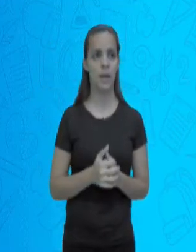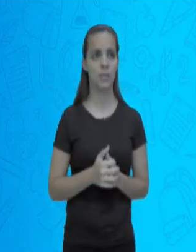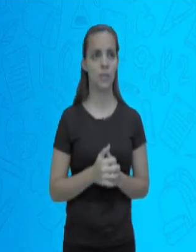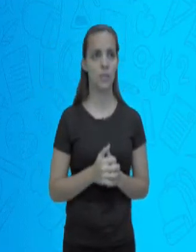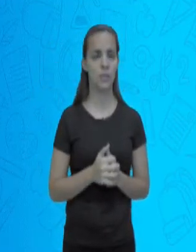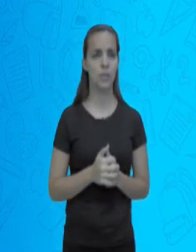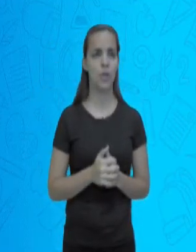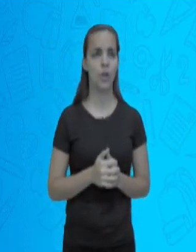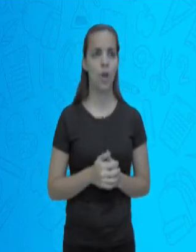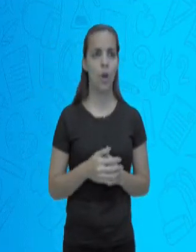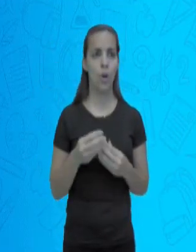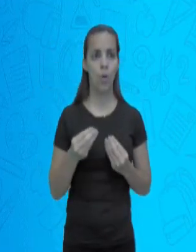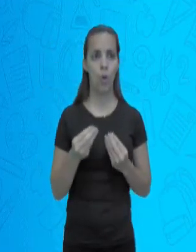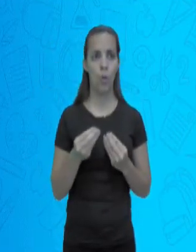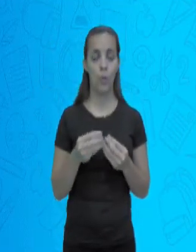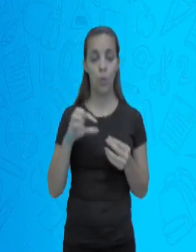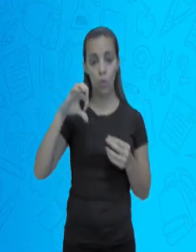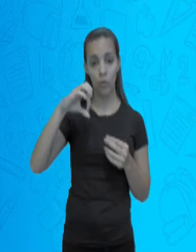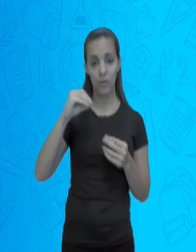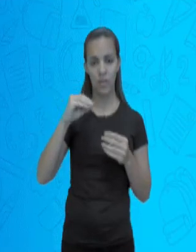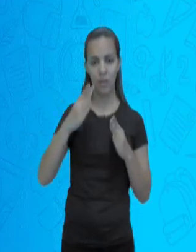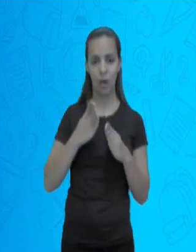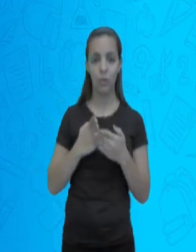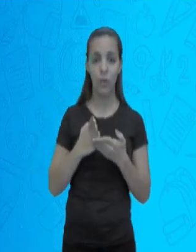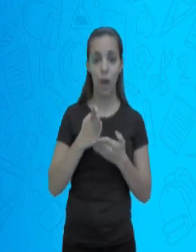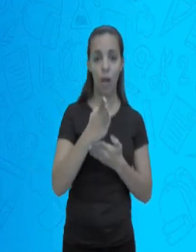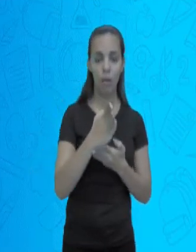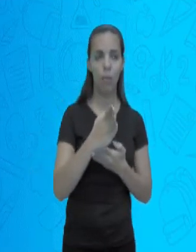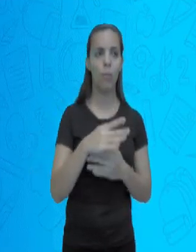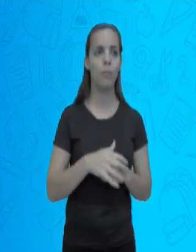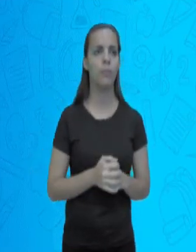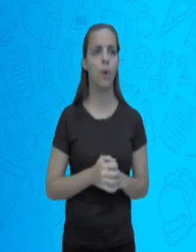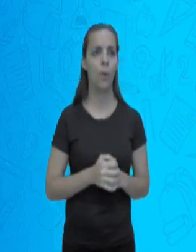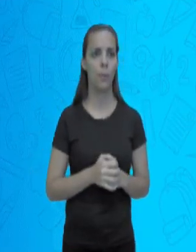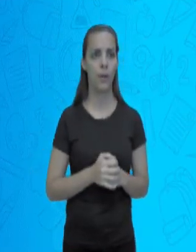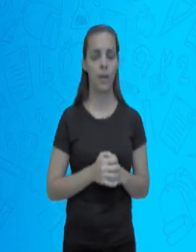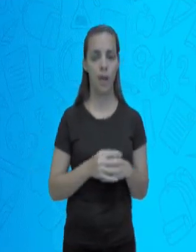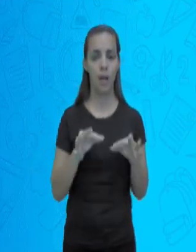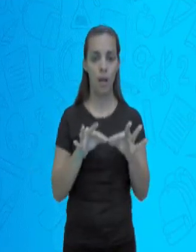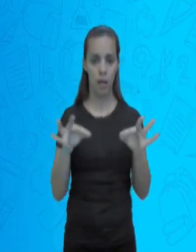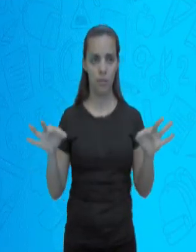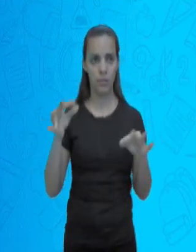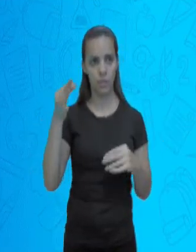só acompanhar a medida e encontrar a medida do ângulo, certo?